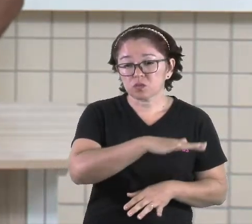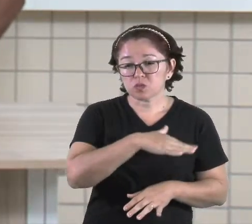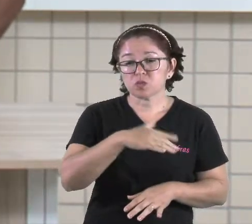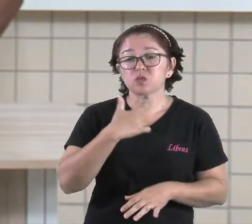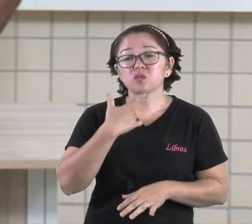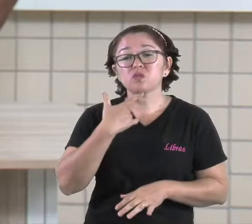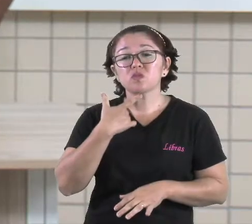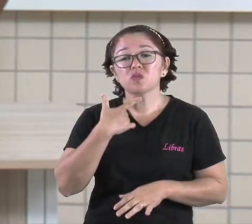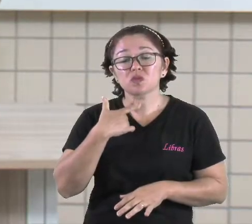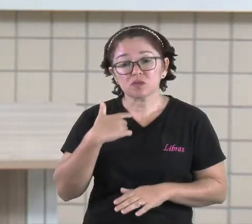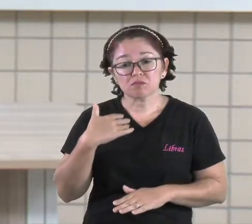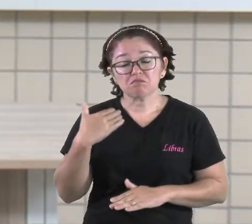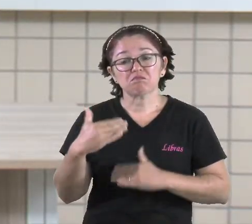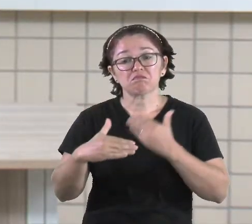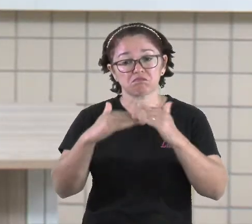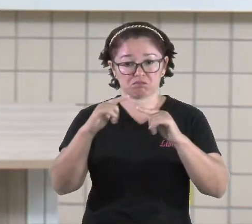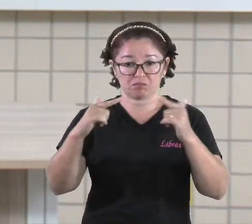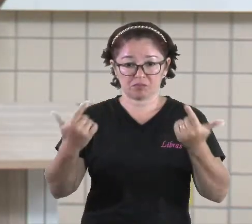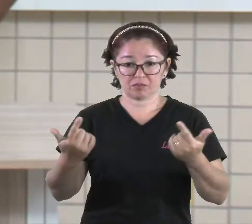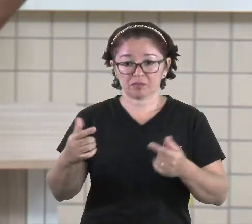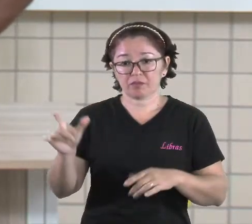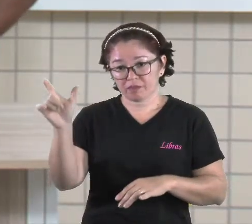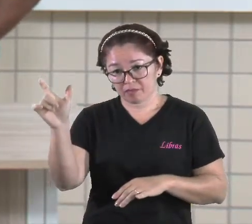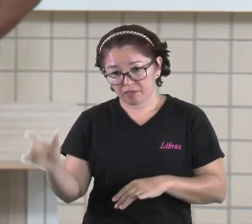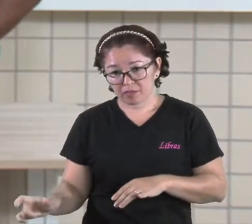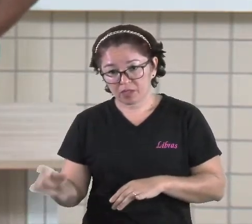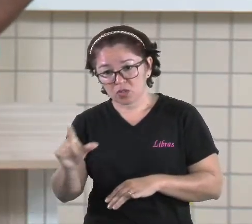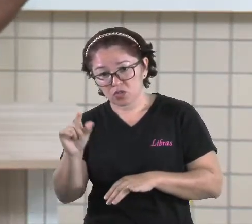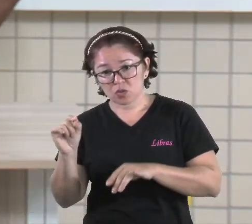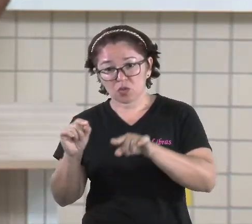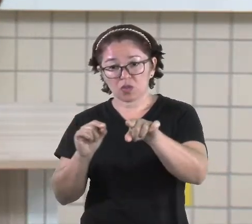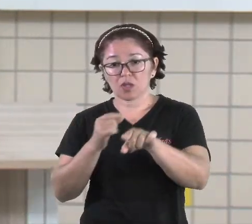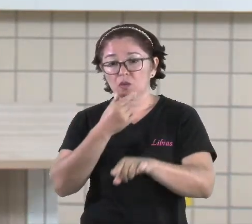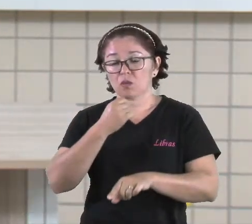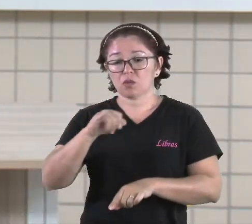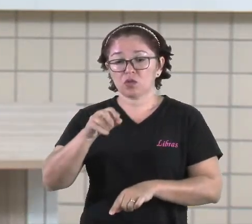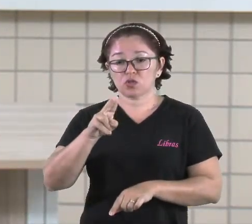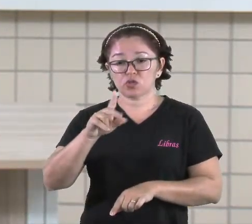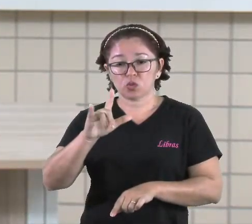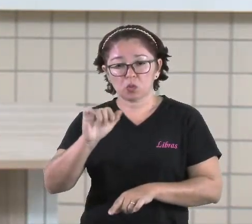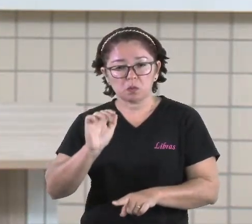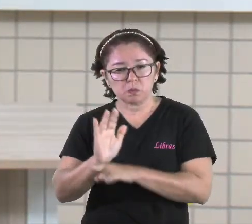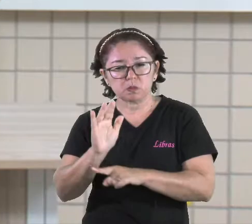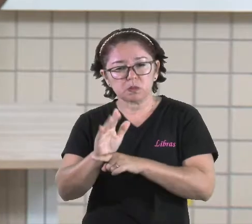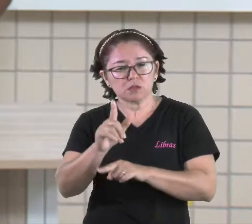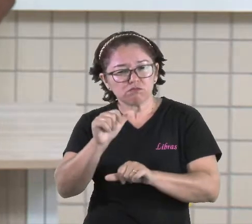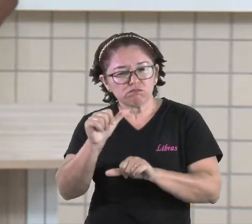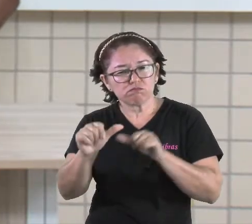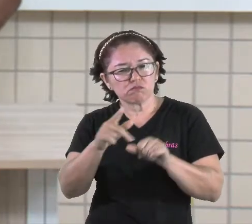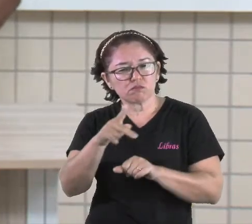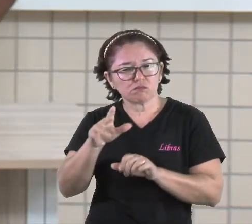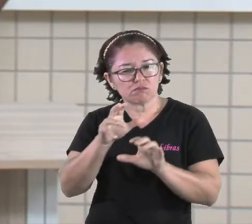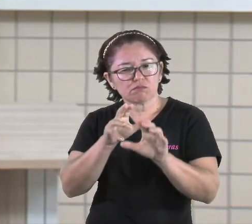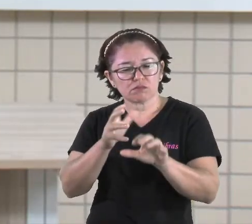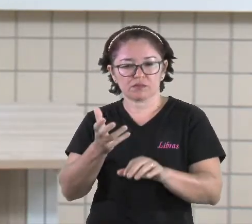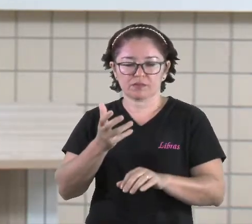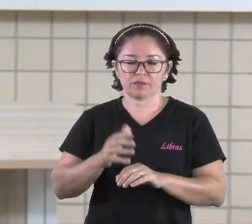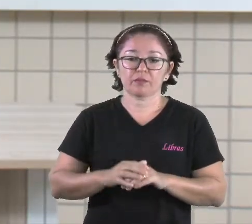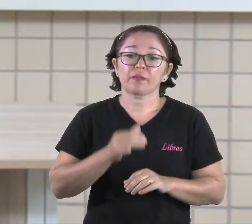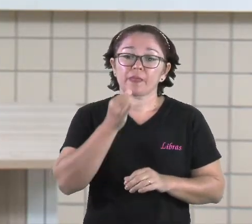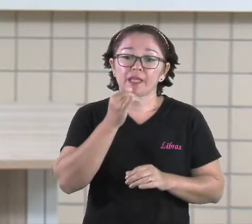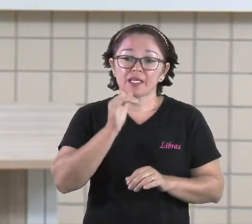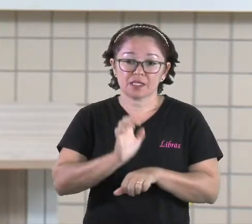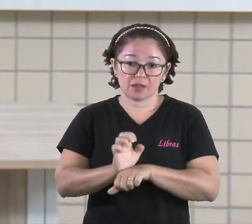Luiz lançou a candidatura de Júlio Prestes. A Aliança Liberal, formada pelos estados de Minas